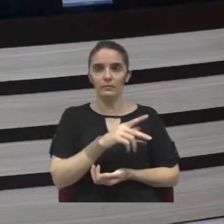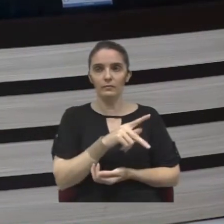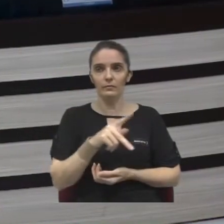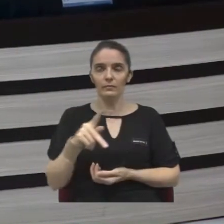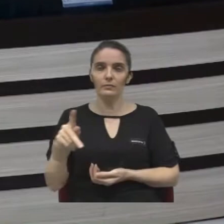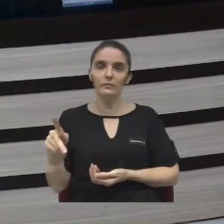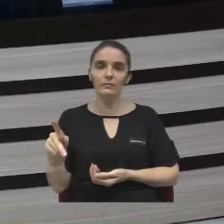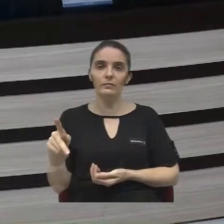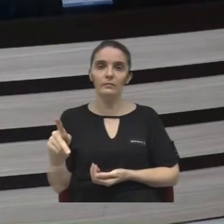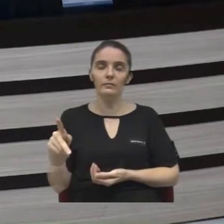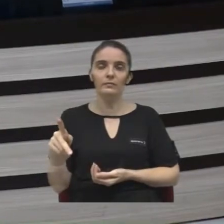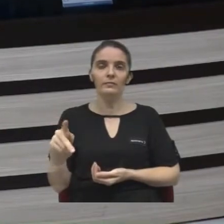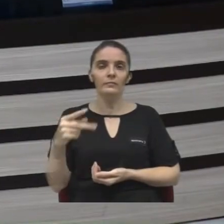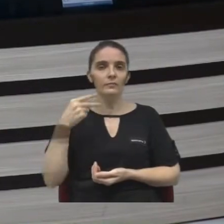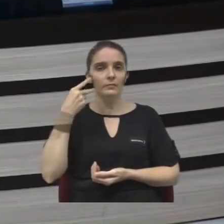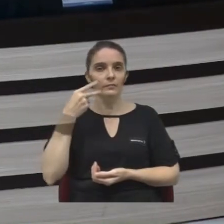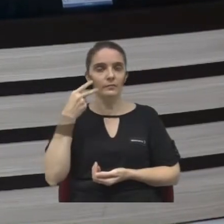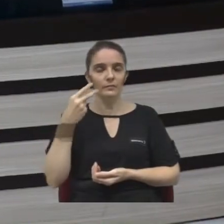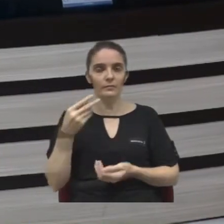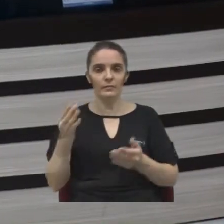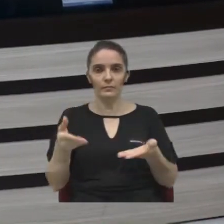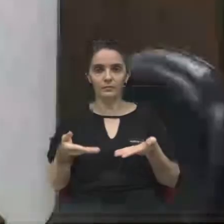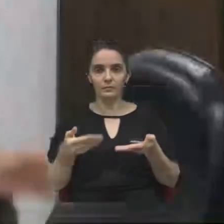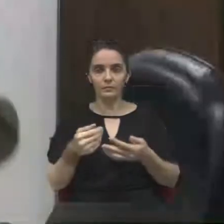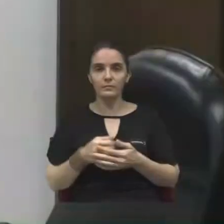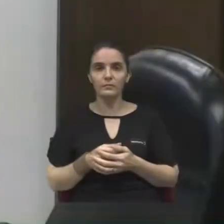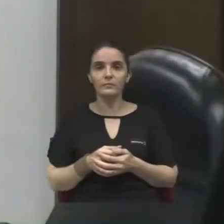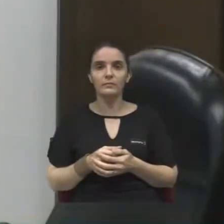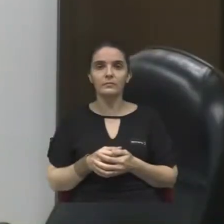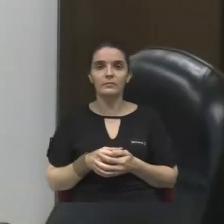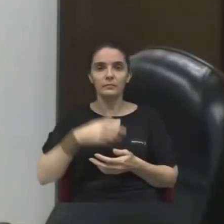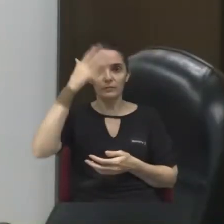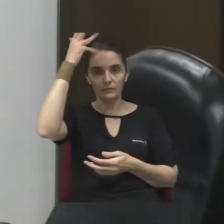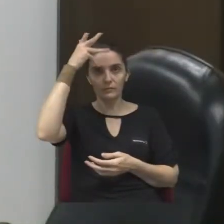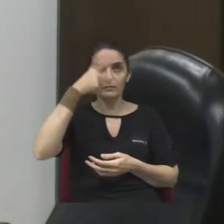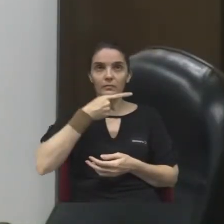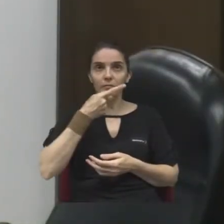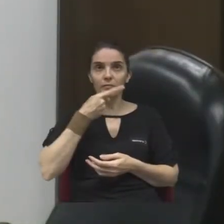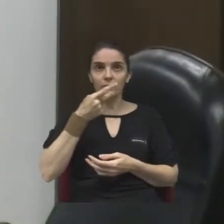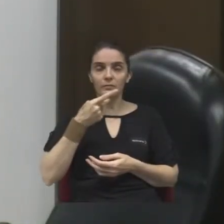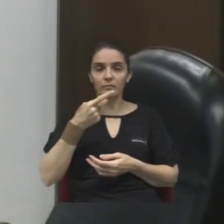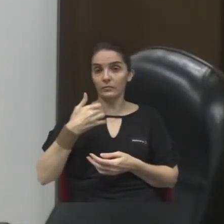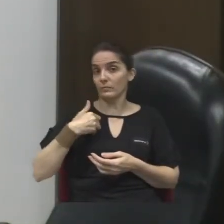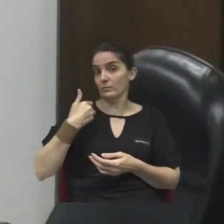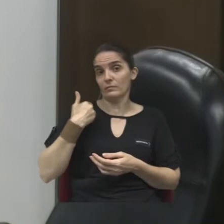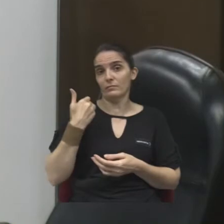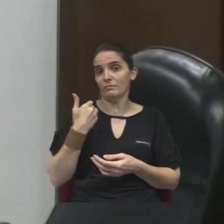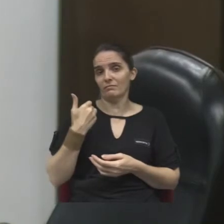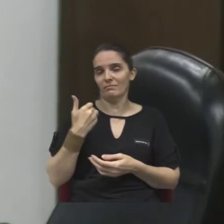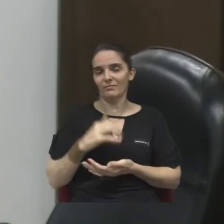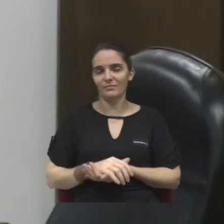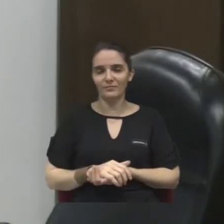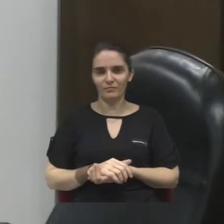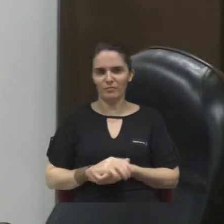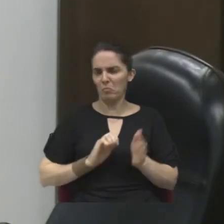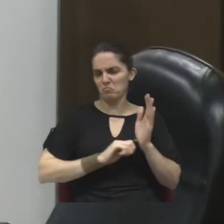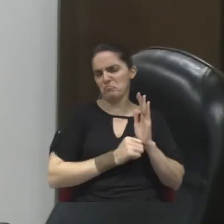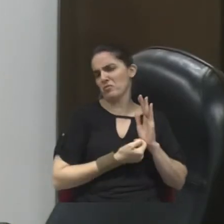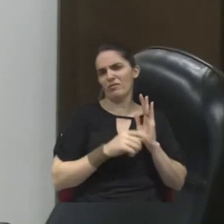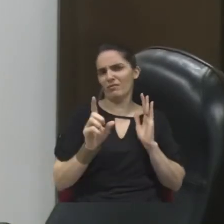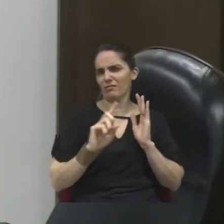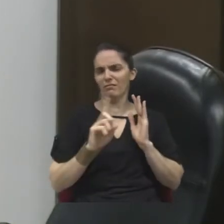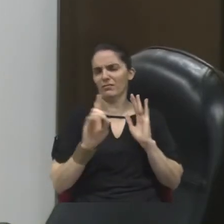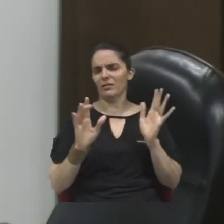pares, hoje vou aqui confessar a minha idade. Não que eu faça segredo dela, não.